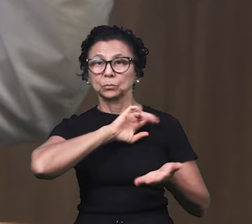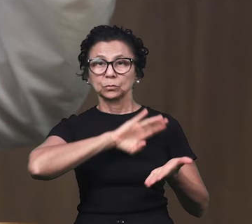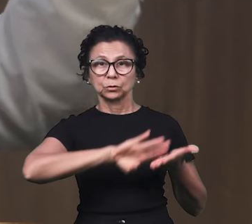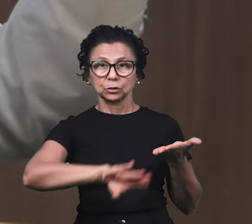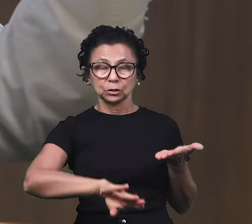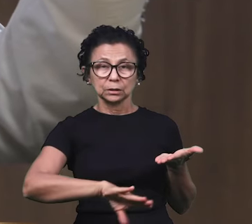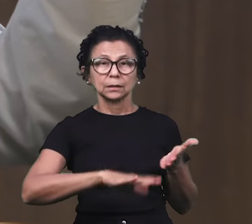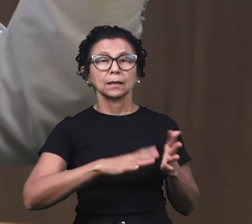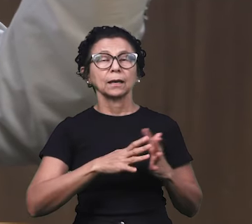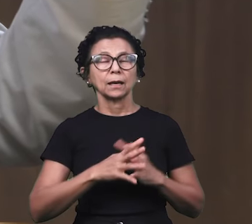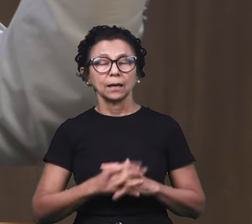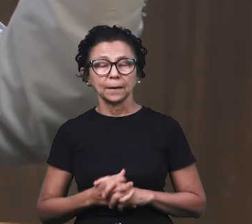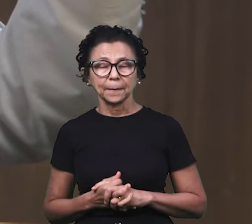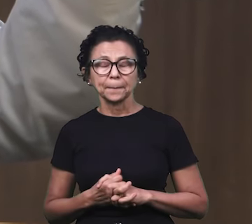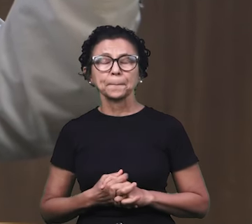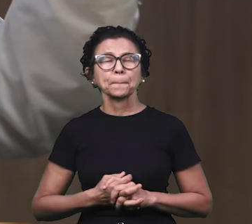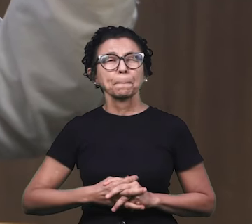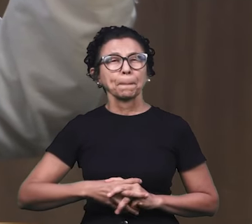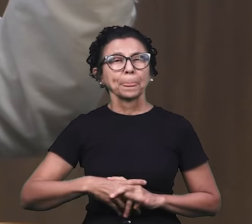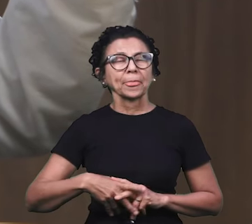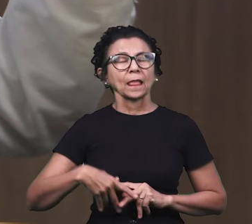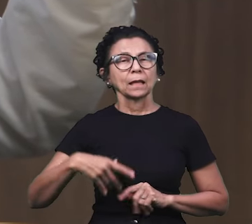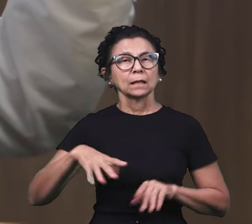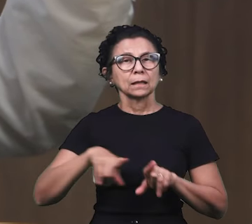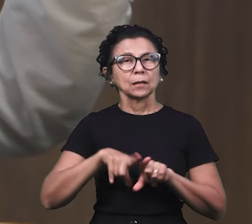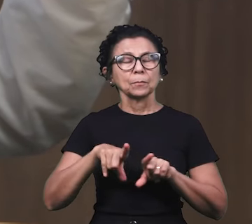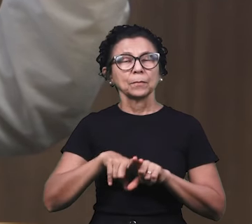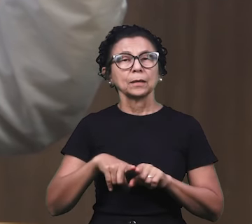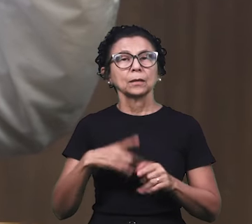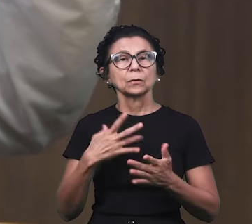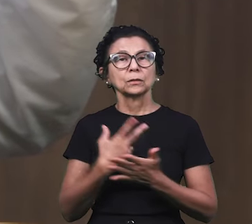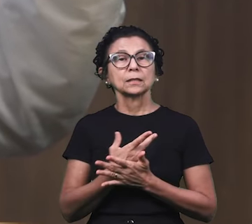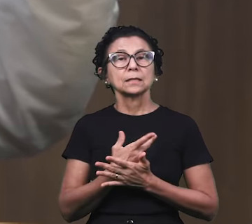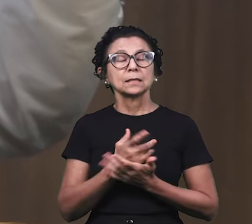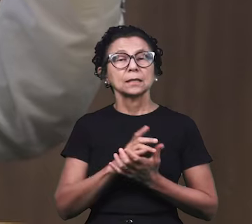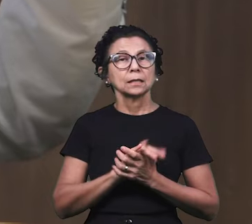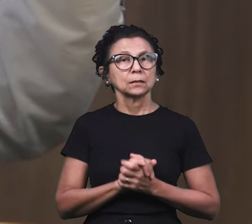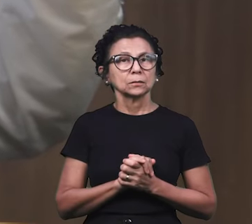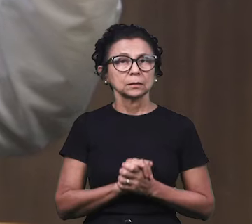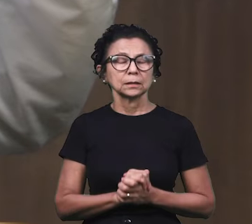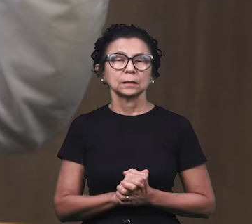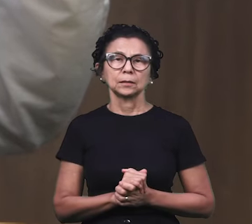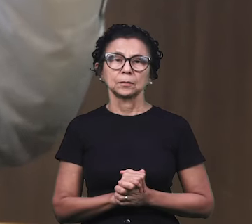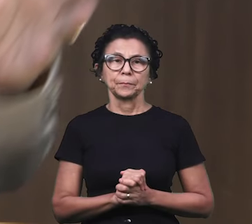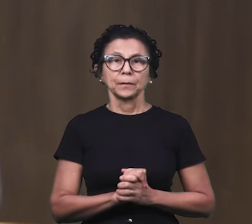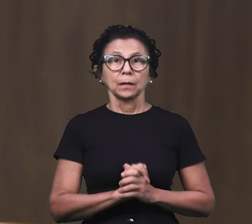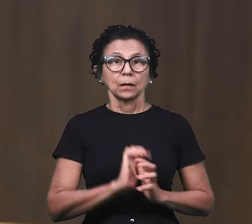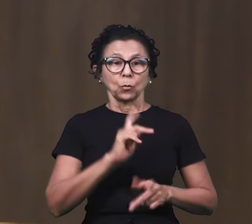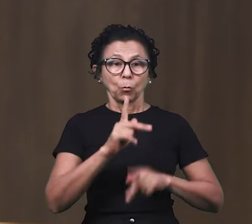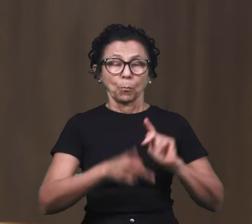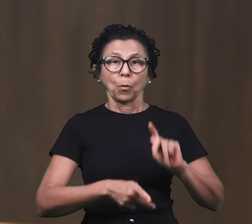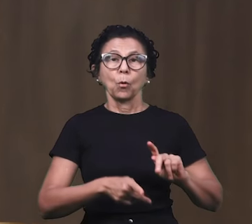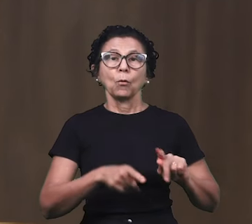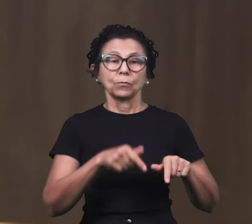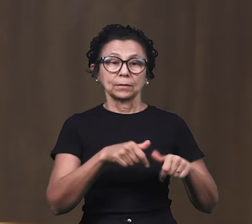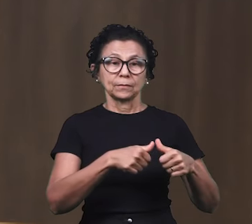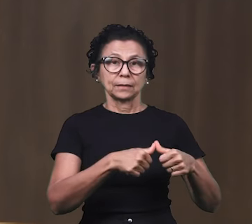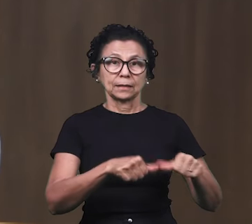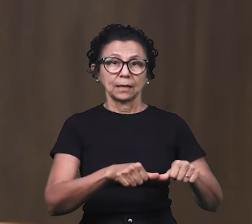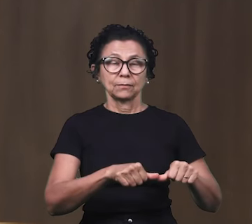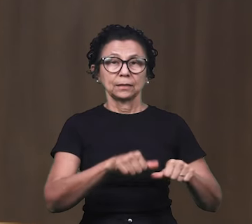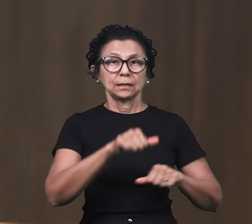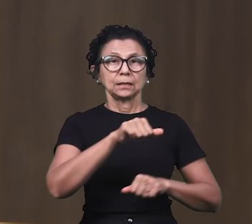vergas, nos umbrais da porta, para quê? Para que naquela noite em que houve morte